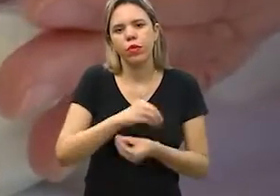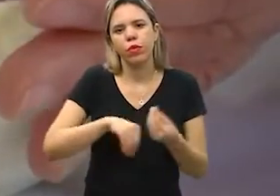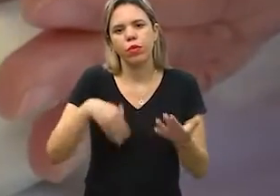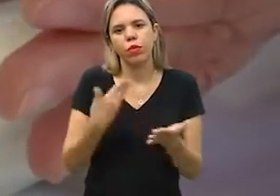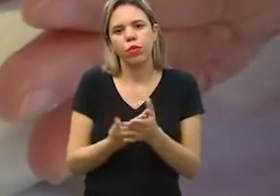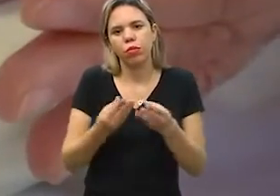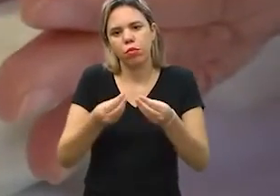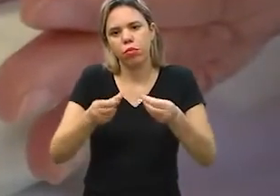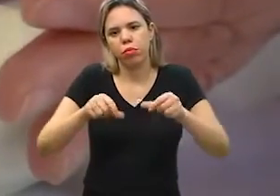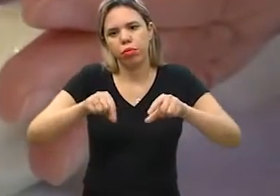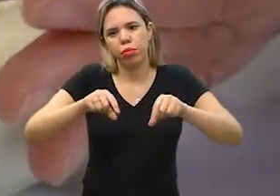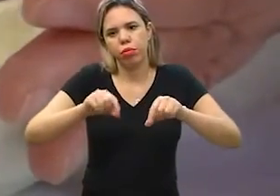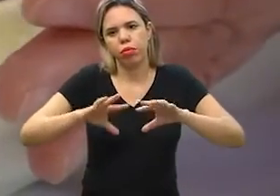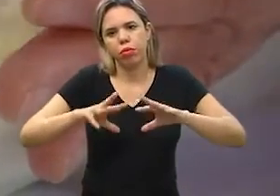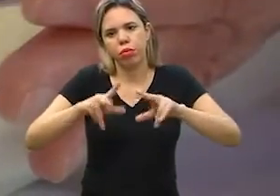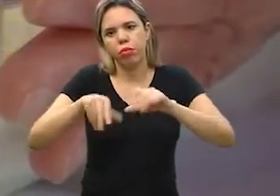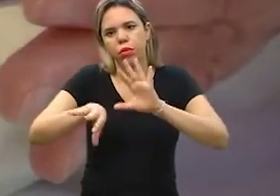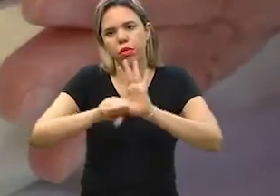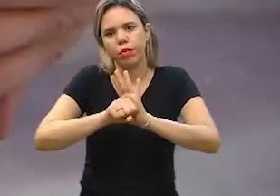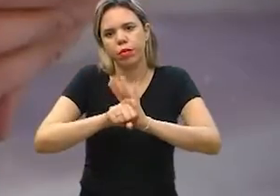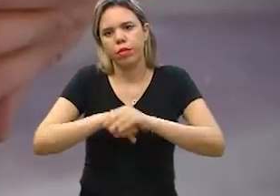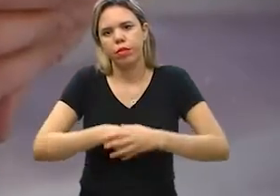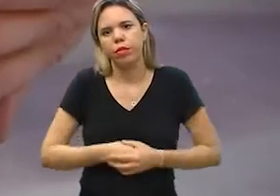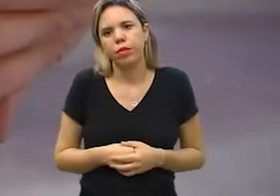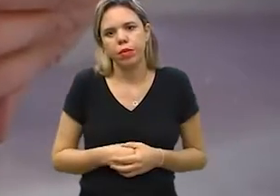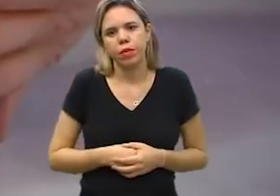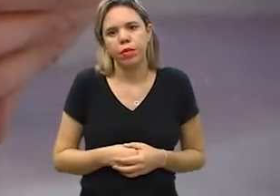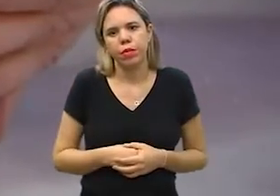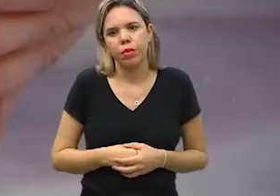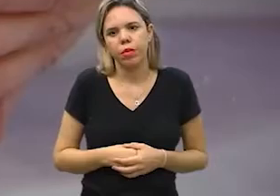Misture até dissolver tudo e se incorporar.